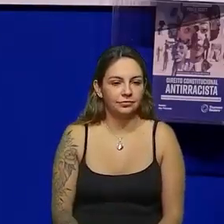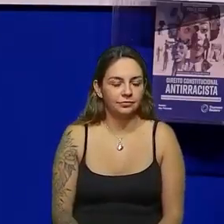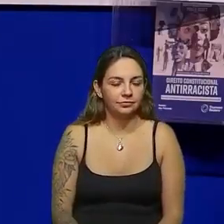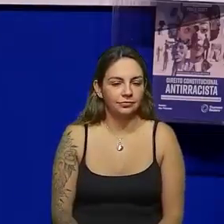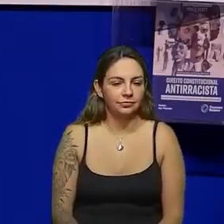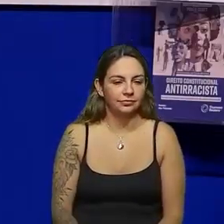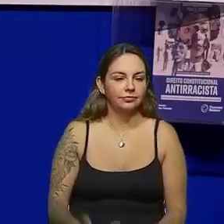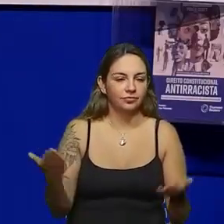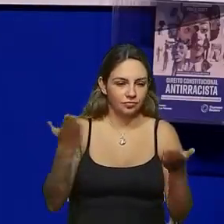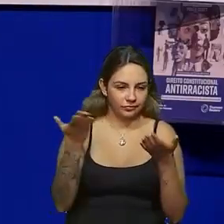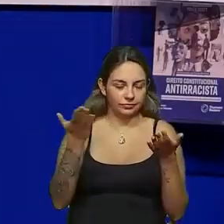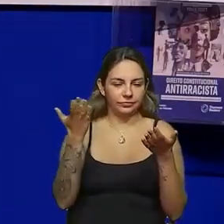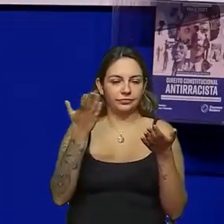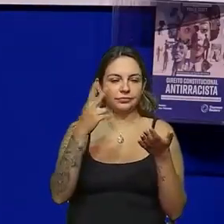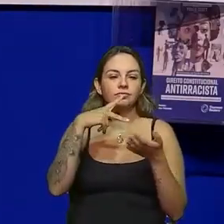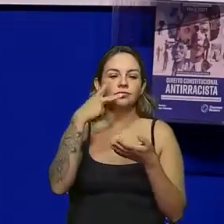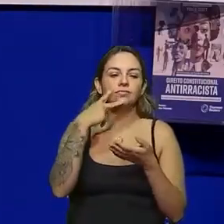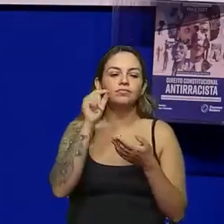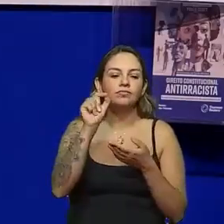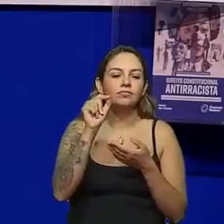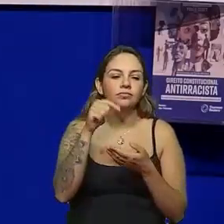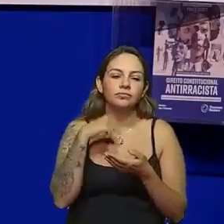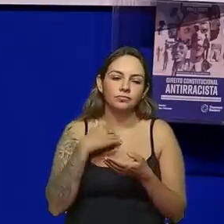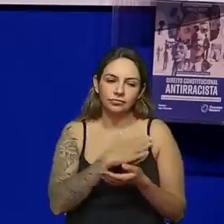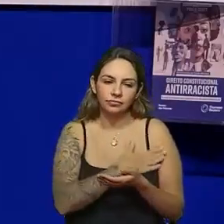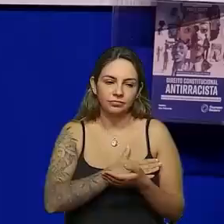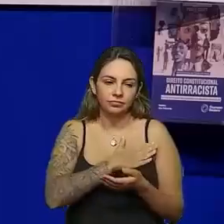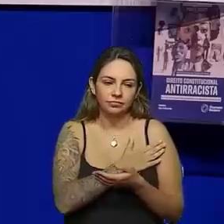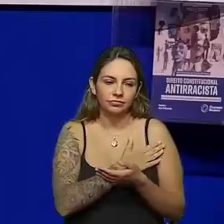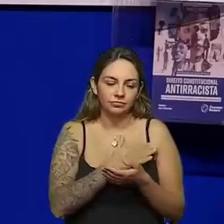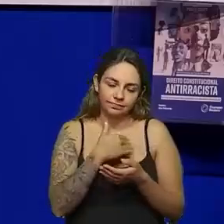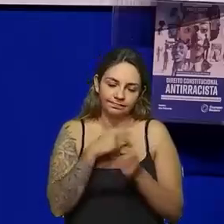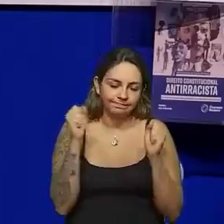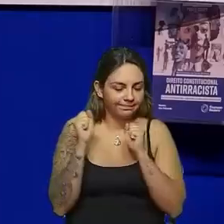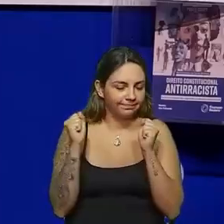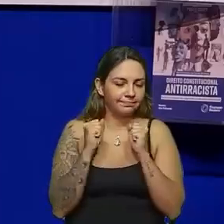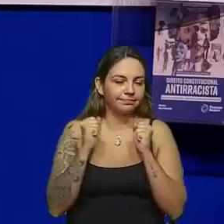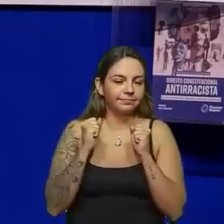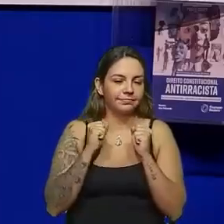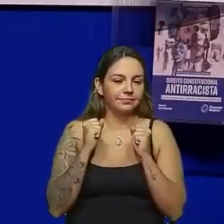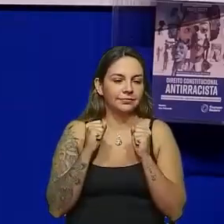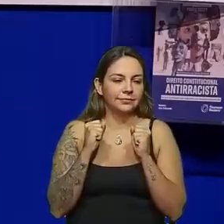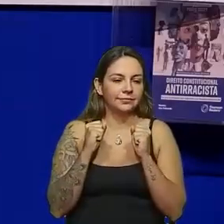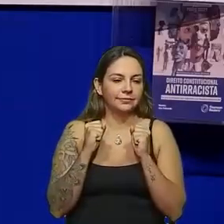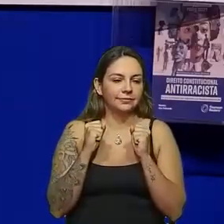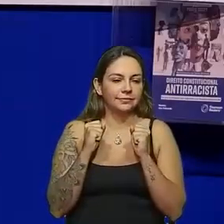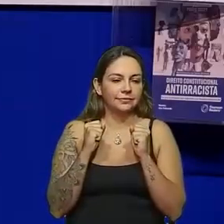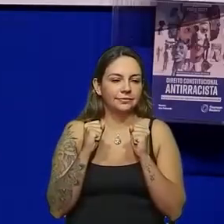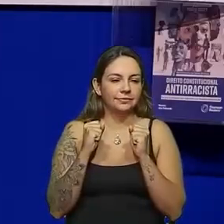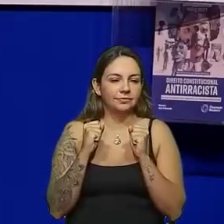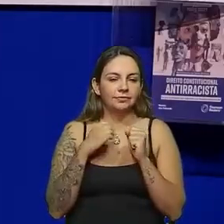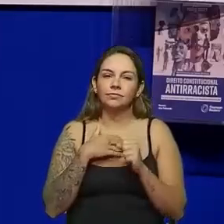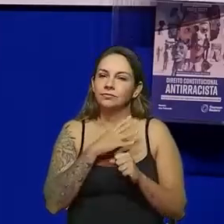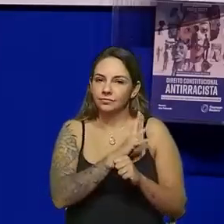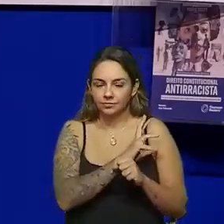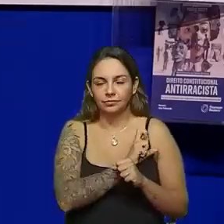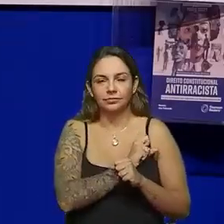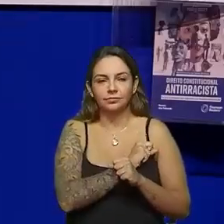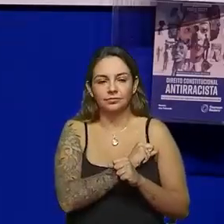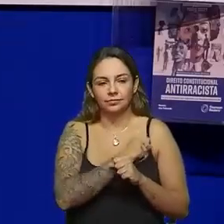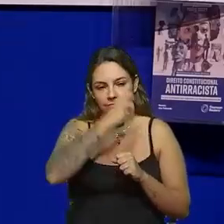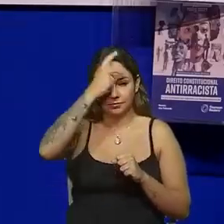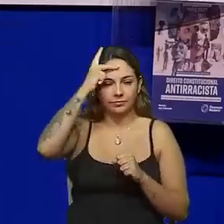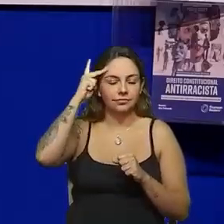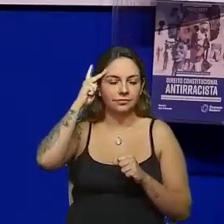eu vou agora falar para quem eu gosto, para quem eu adoro, que eu amo